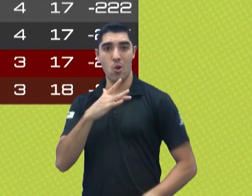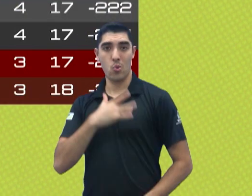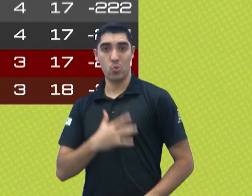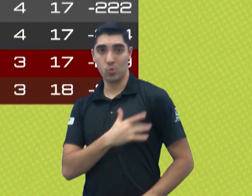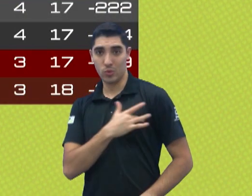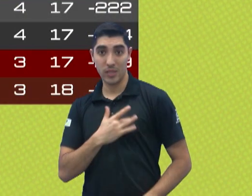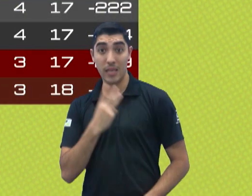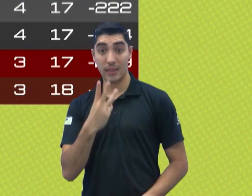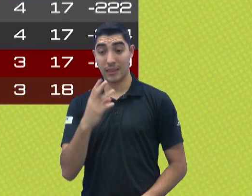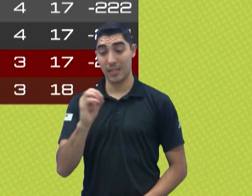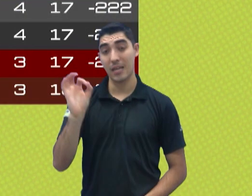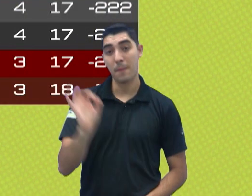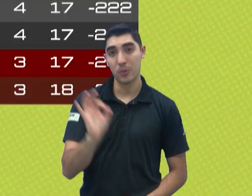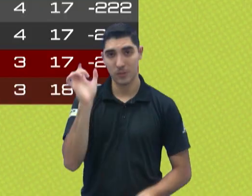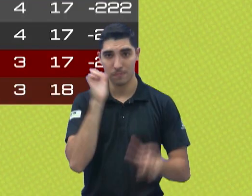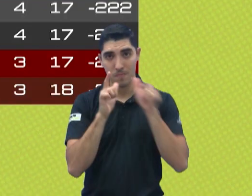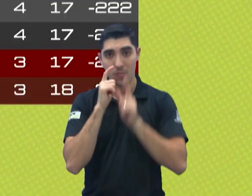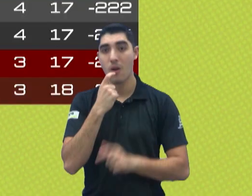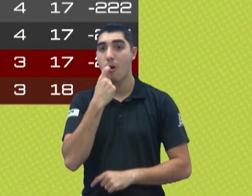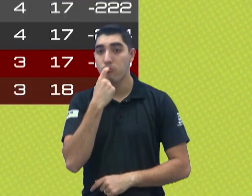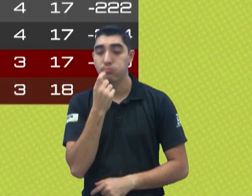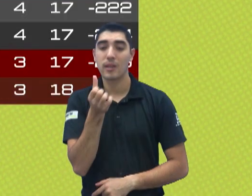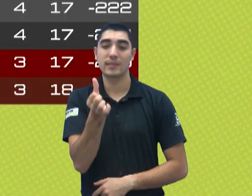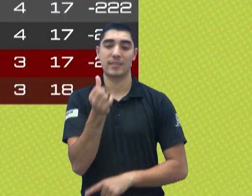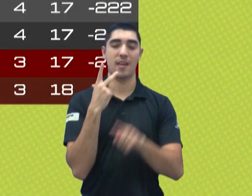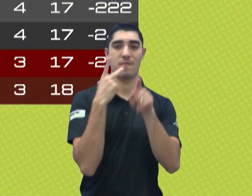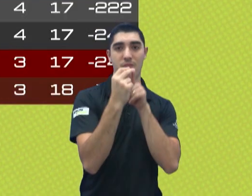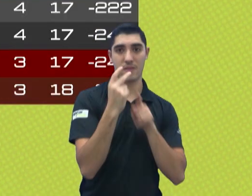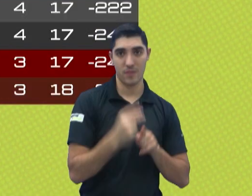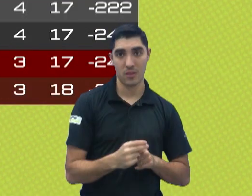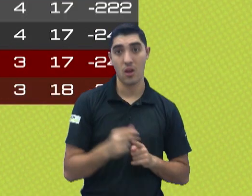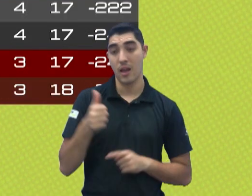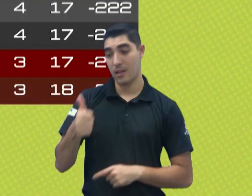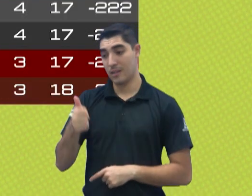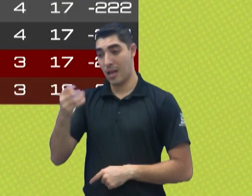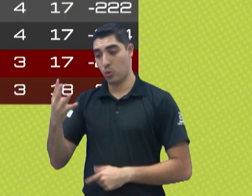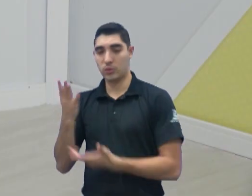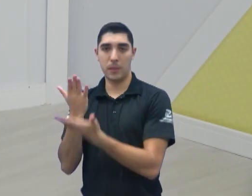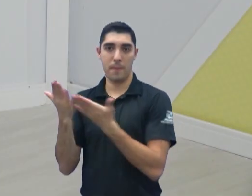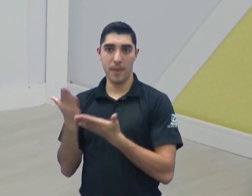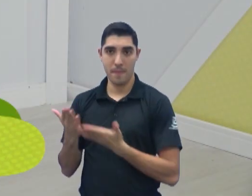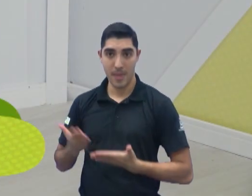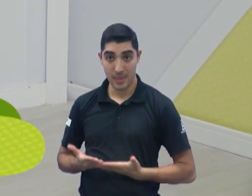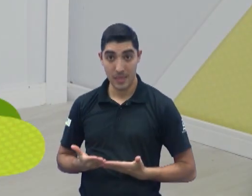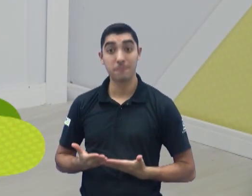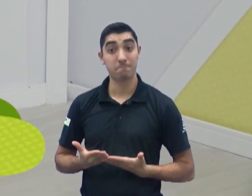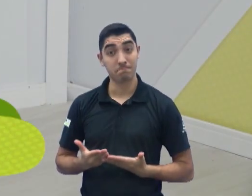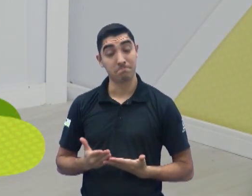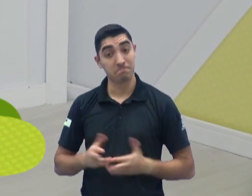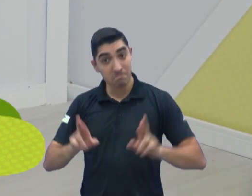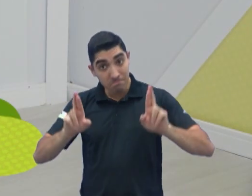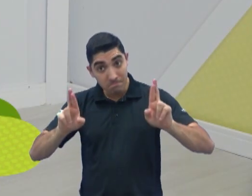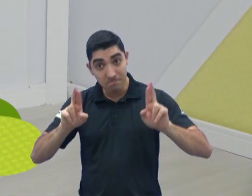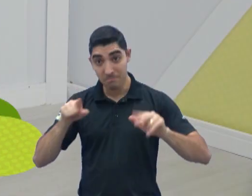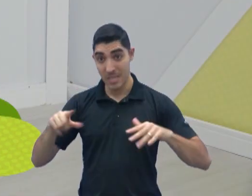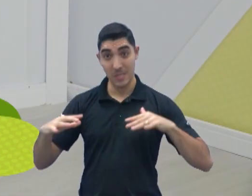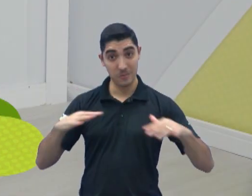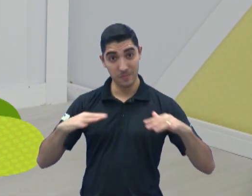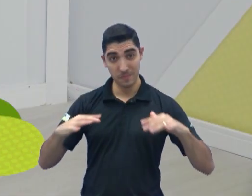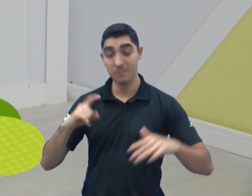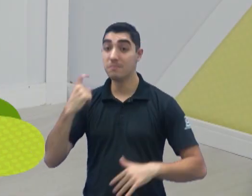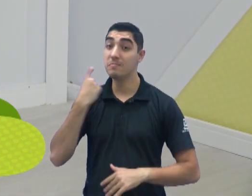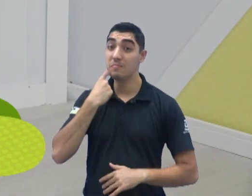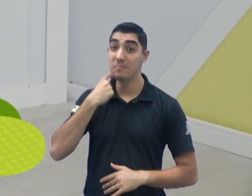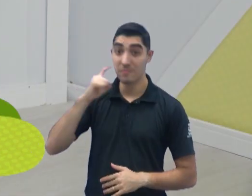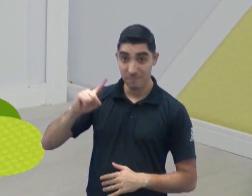30% de aproveitamento, apenas 6 vitórias, 14 derrotas. Vamos acompanhar de perto esta partida. Sexta-feira também os